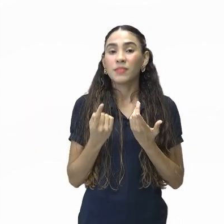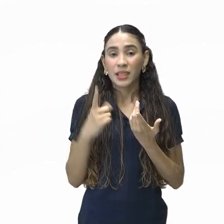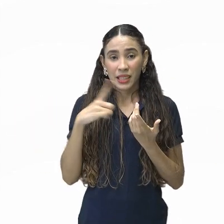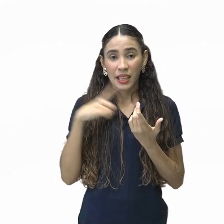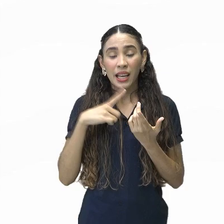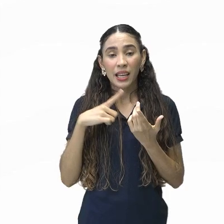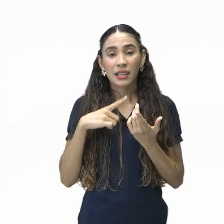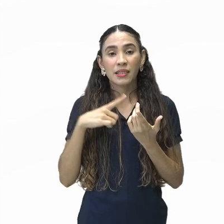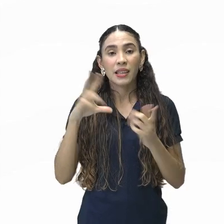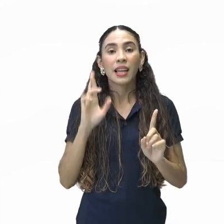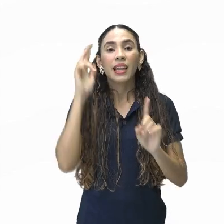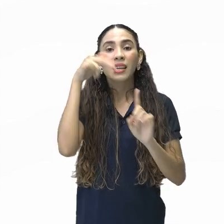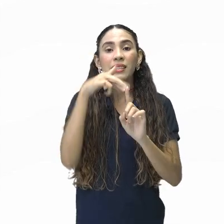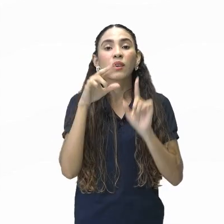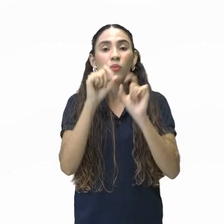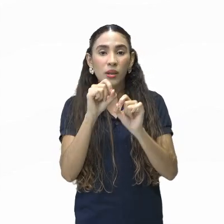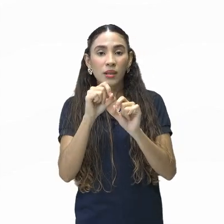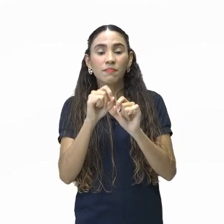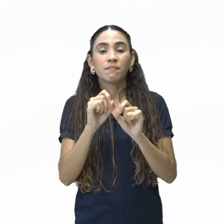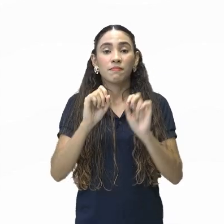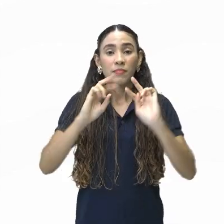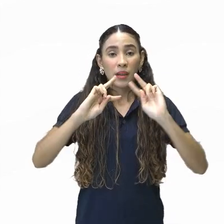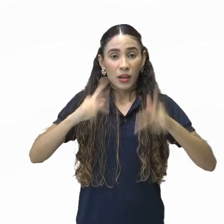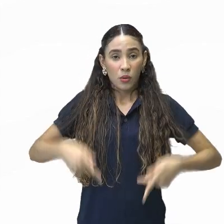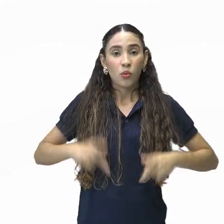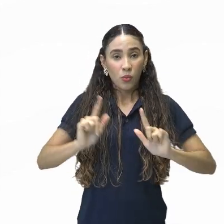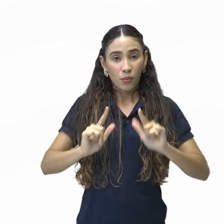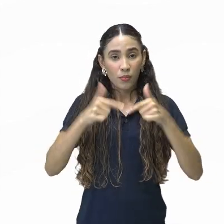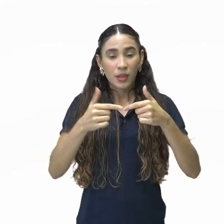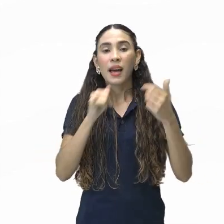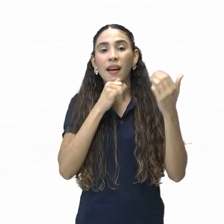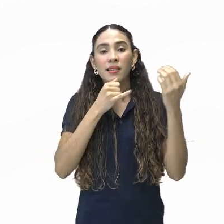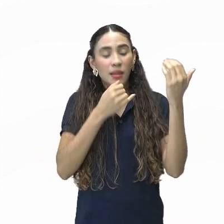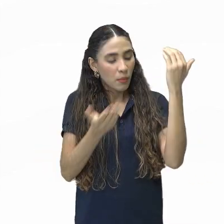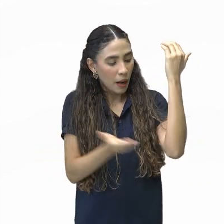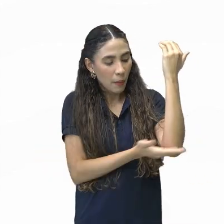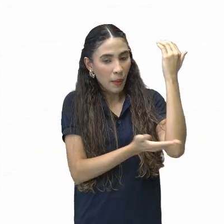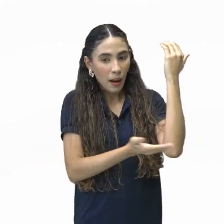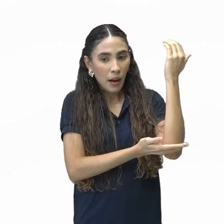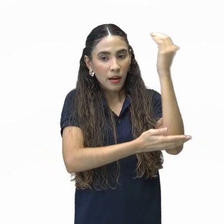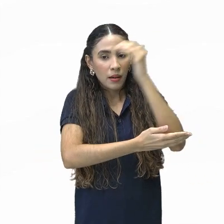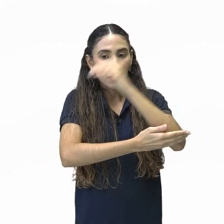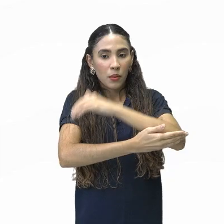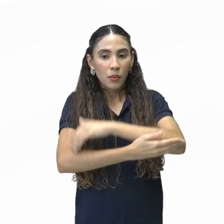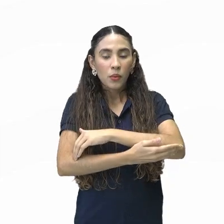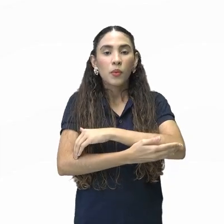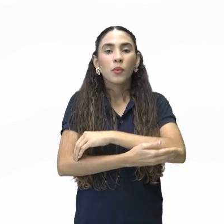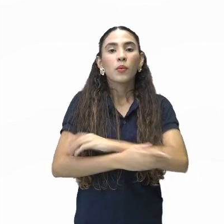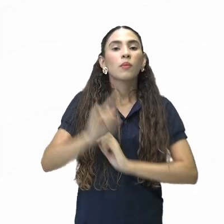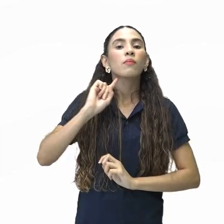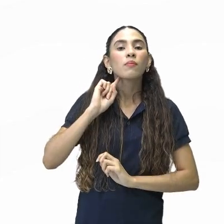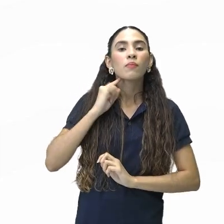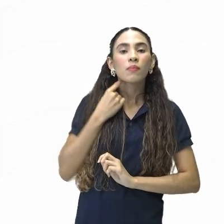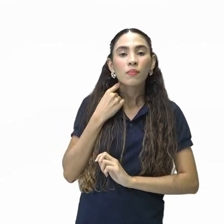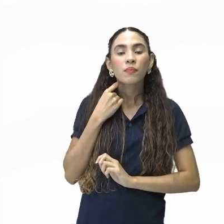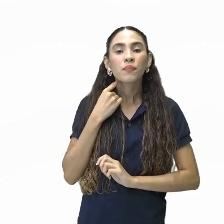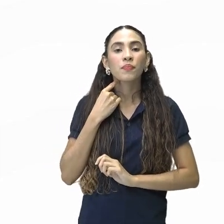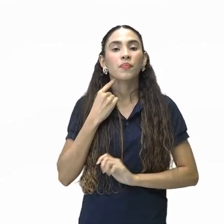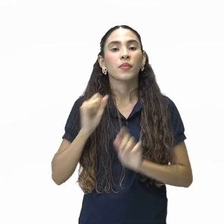aí às atividades humanas, como o desmatamento, a poluição, o aquecimento global,